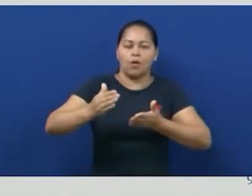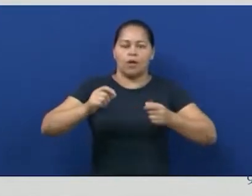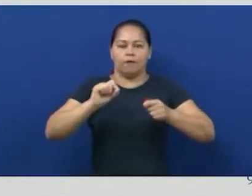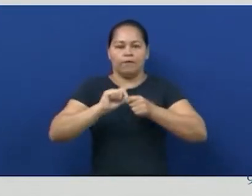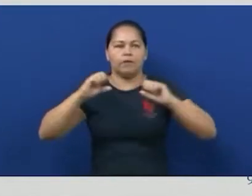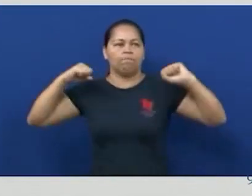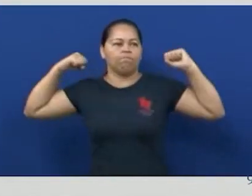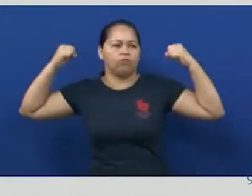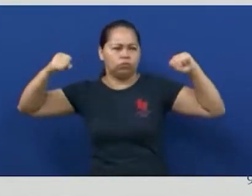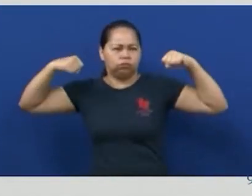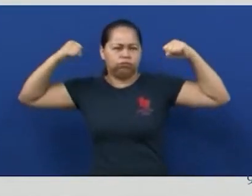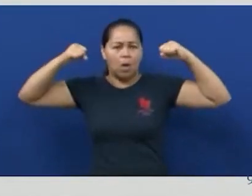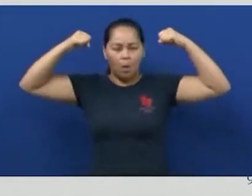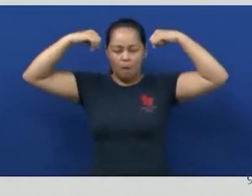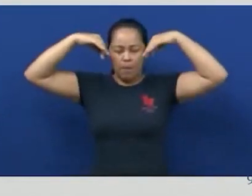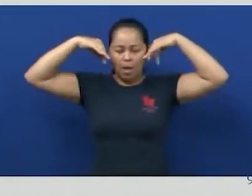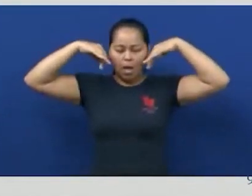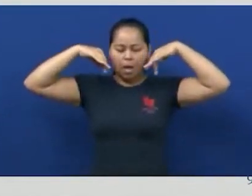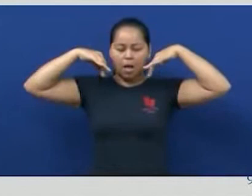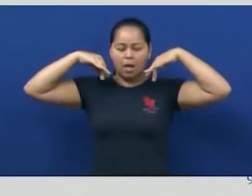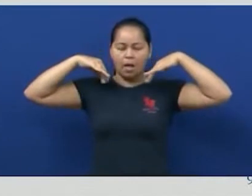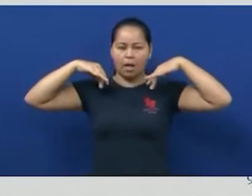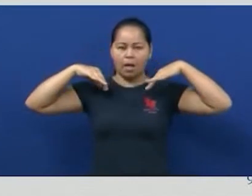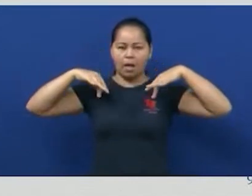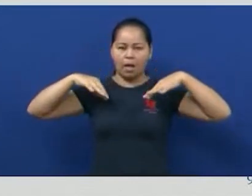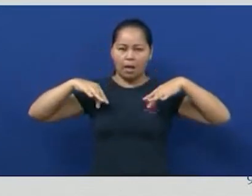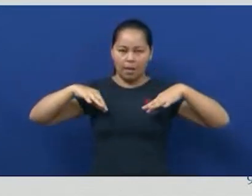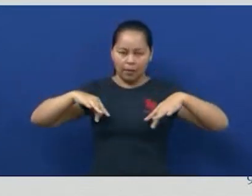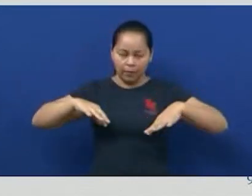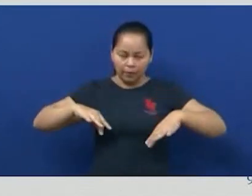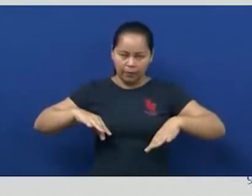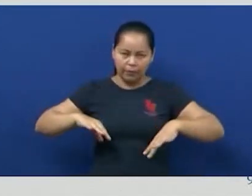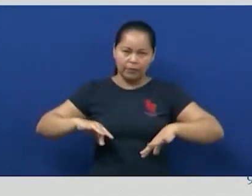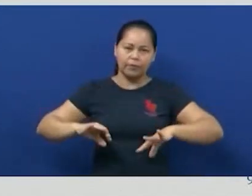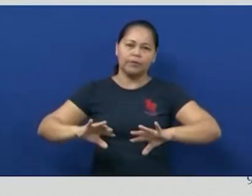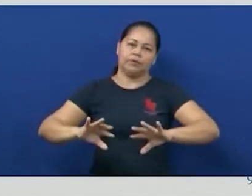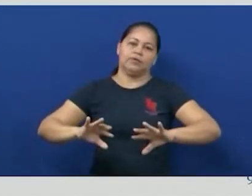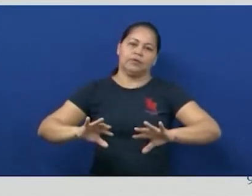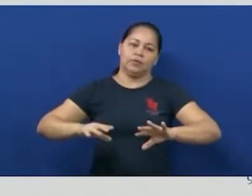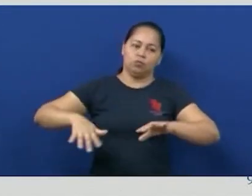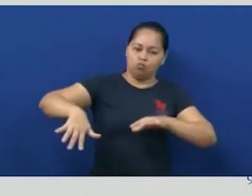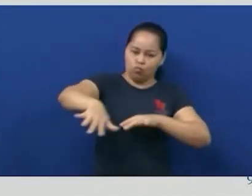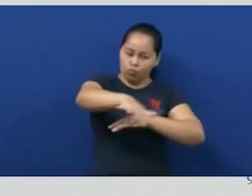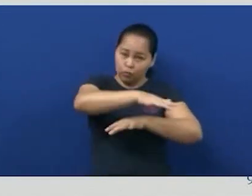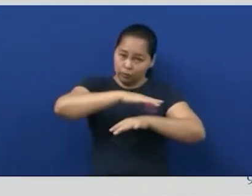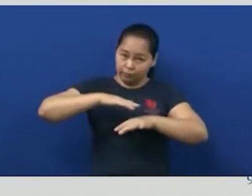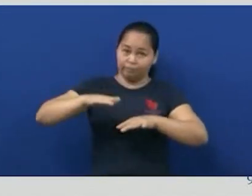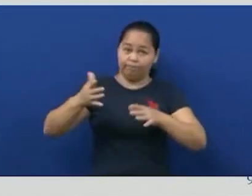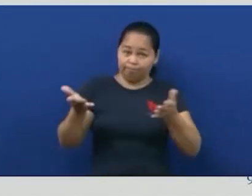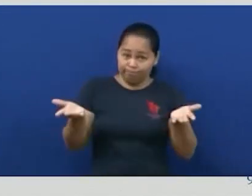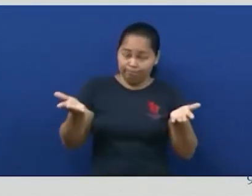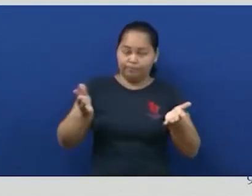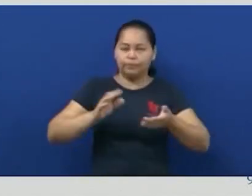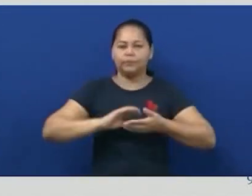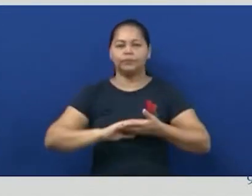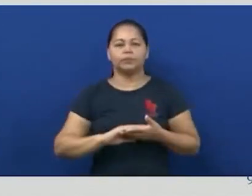fazer exercícios, o meu corpo começa a ceder o calor para o ambiente.